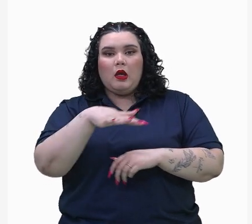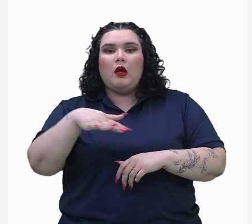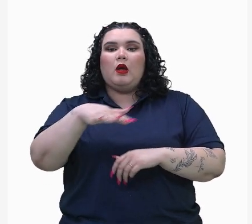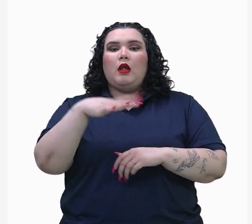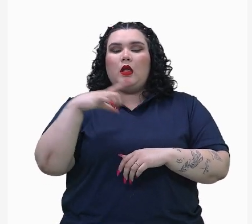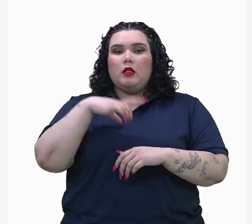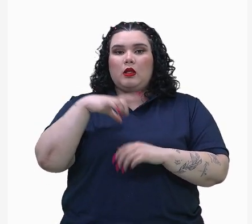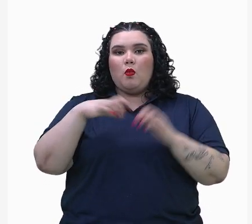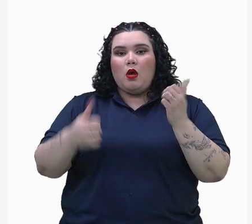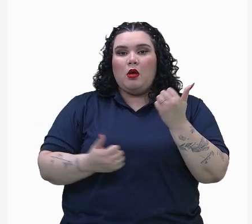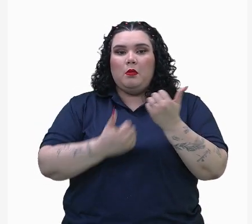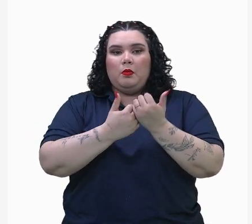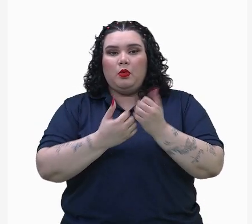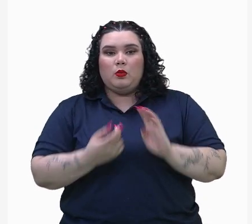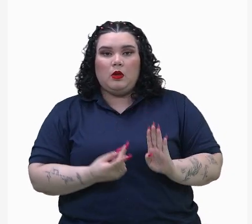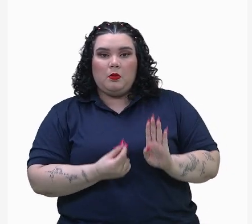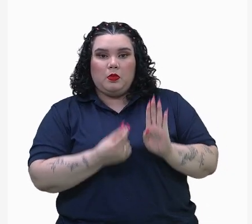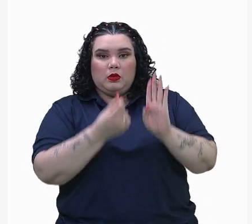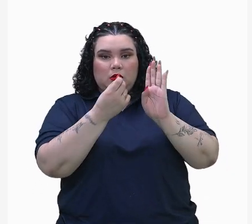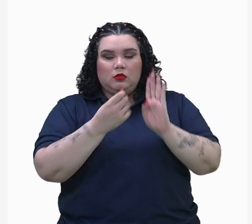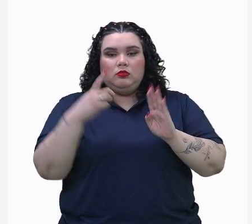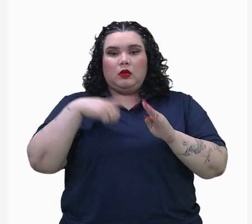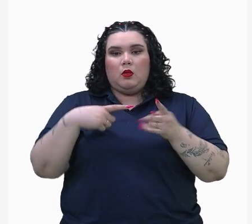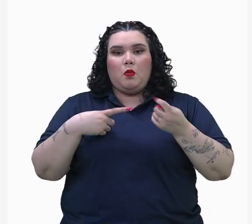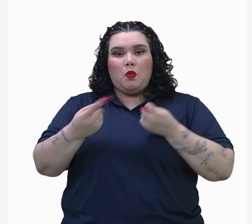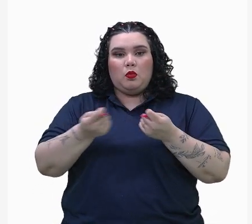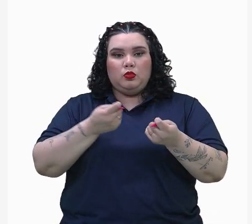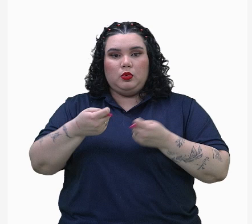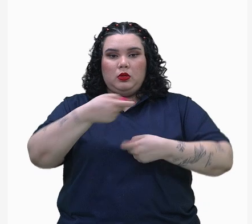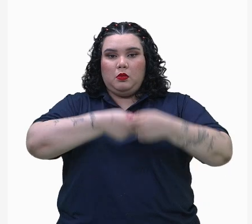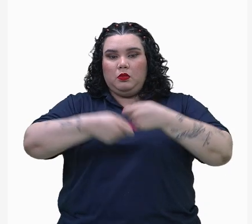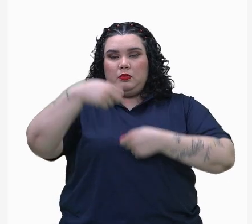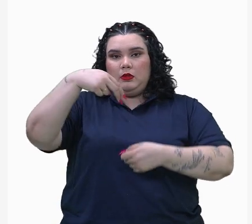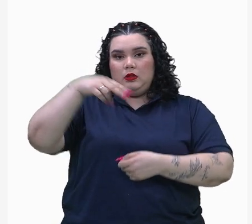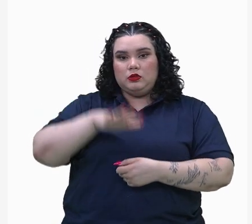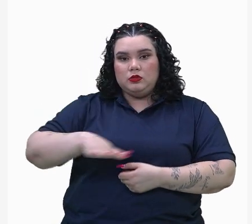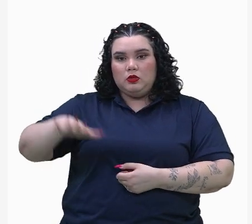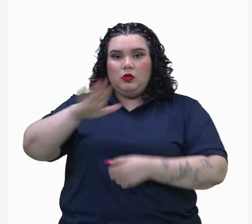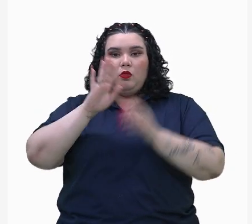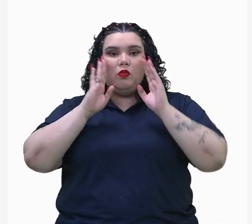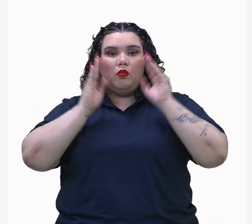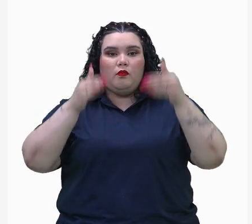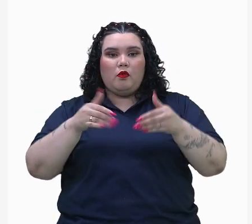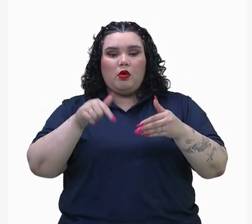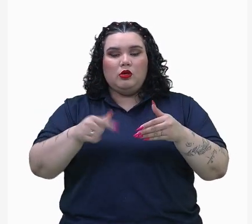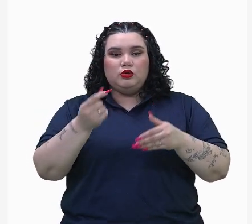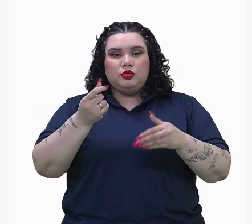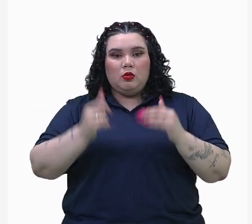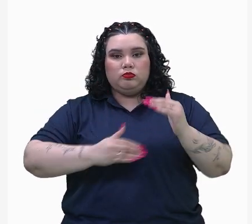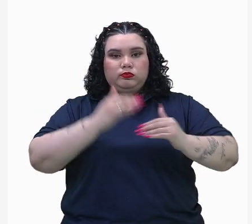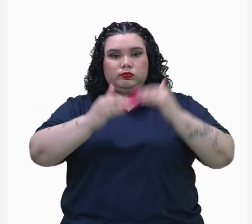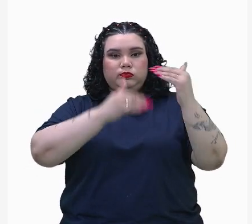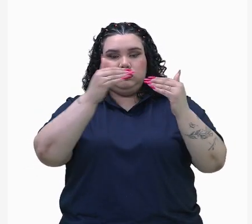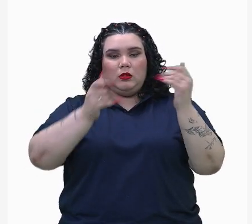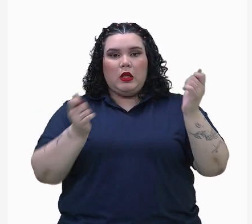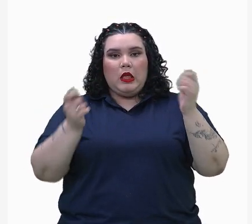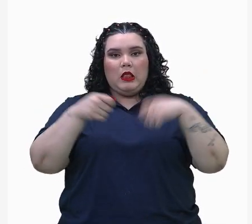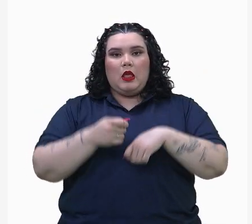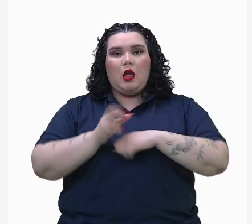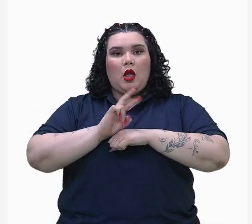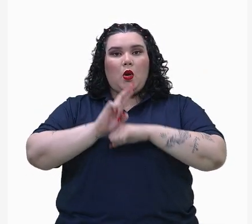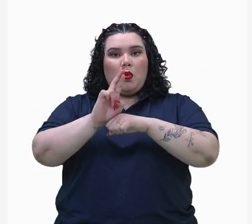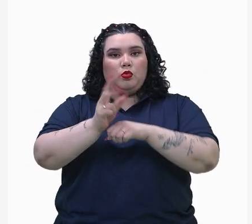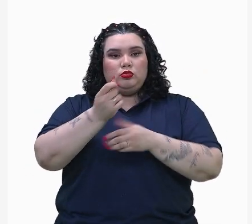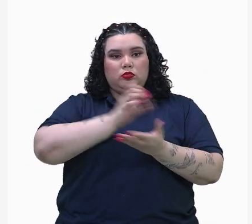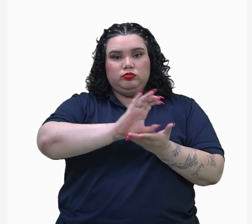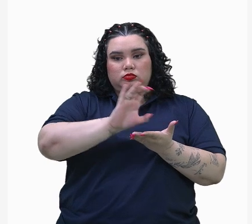controle da economia nacional, visando fortalecer ainda mais o poder central e obter os recursos necessários para